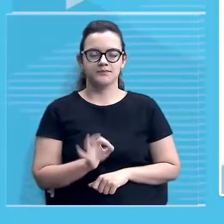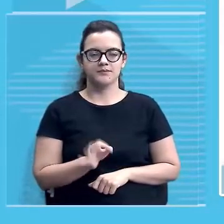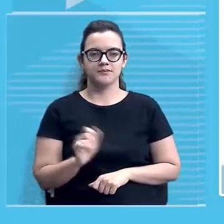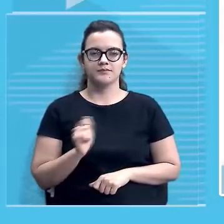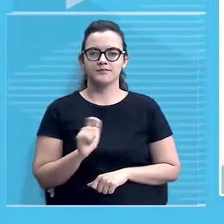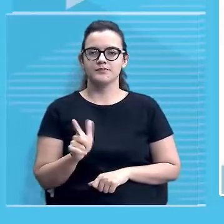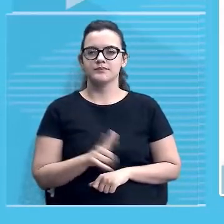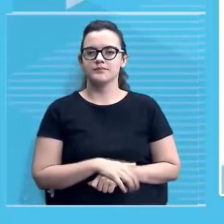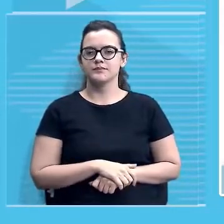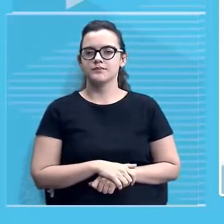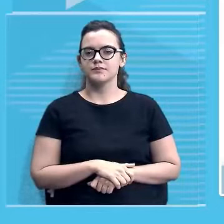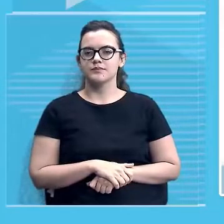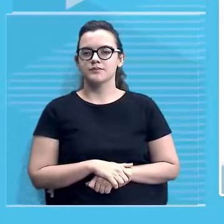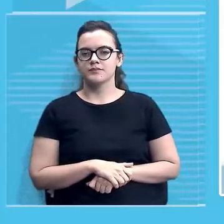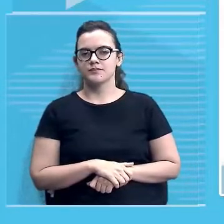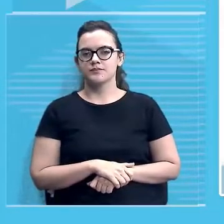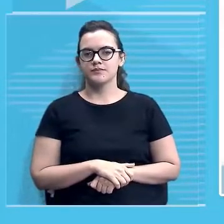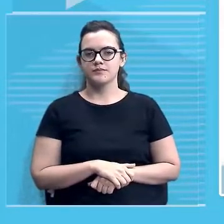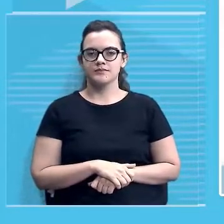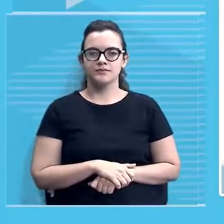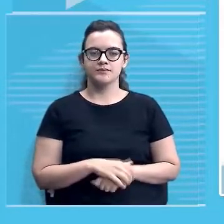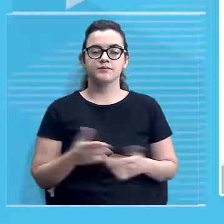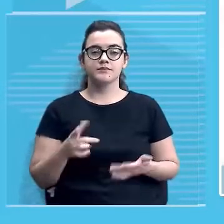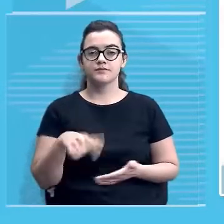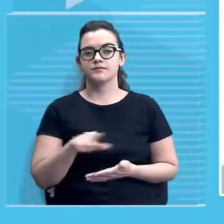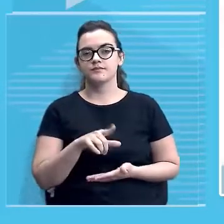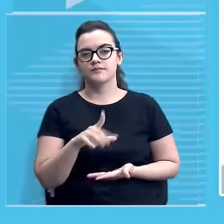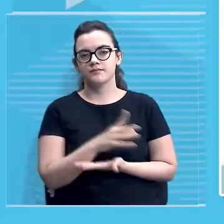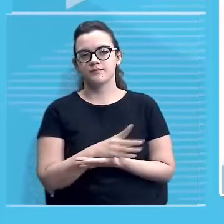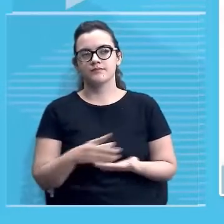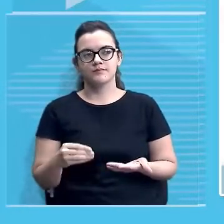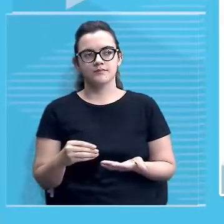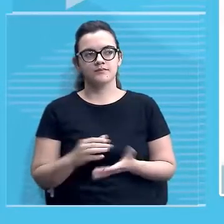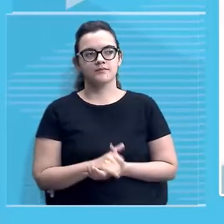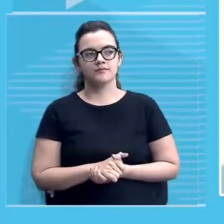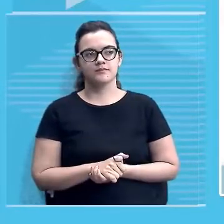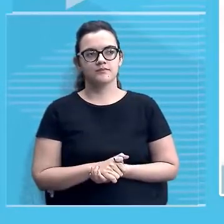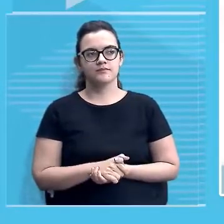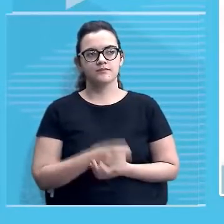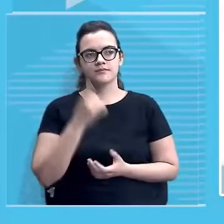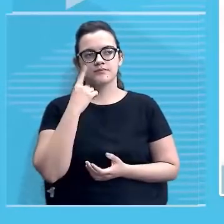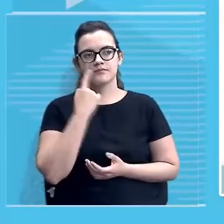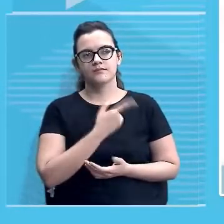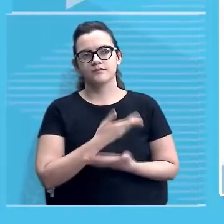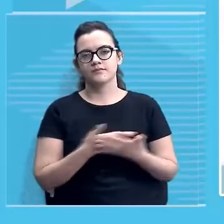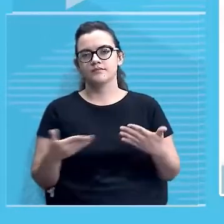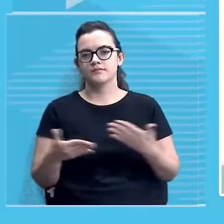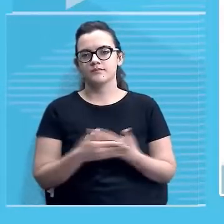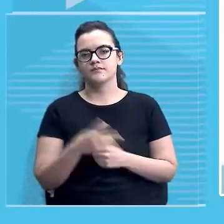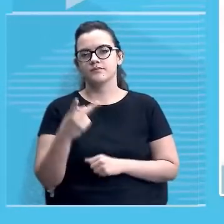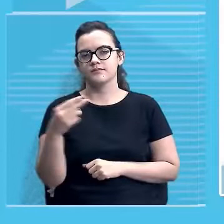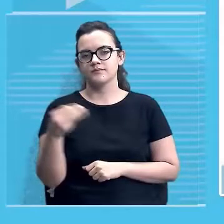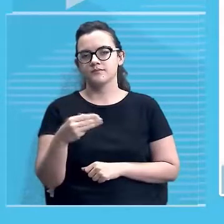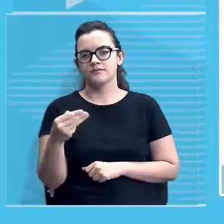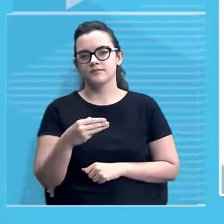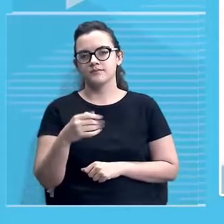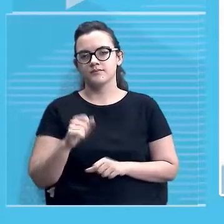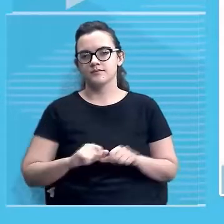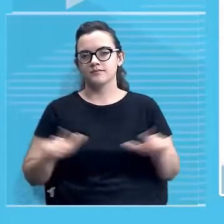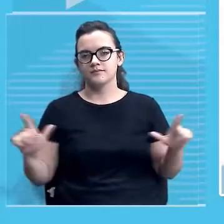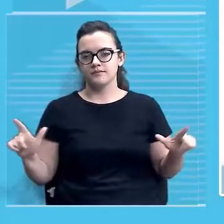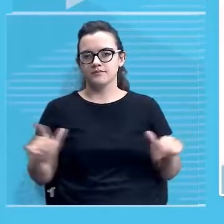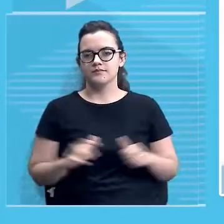Certo? Para vocês anotarem, galerinha, vou voltar aqui, vou te dar 2 minutinhos nessa telinha,